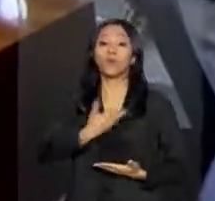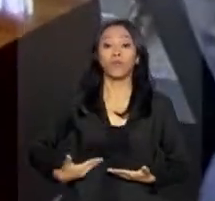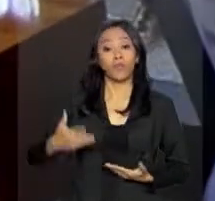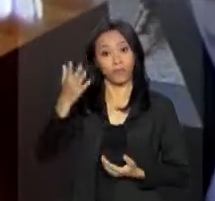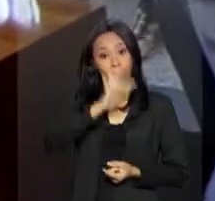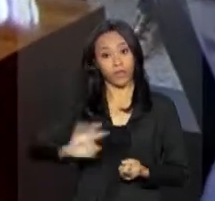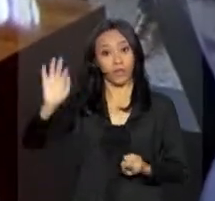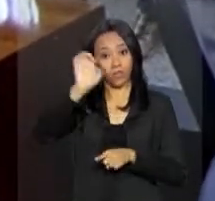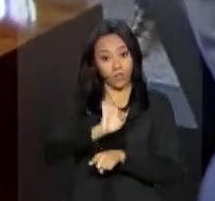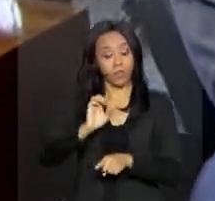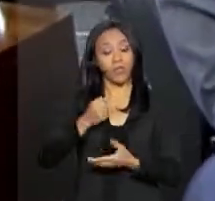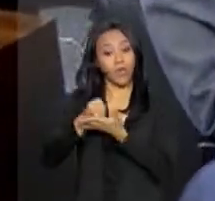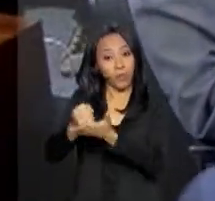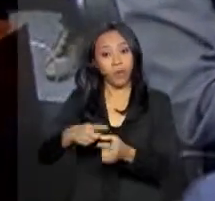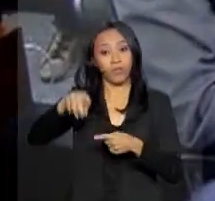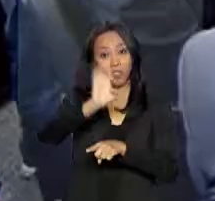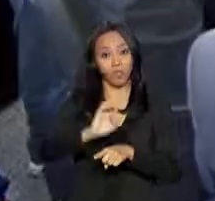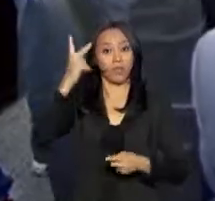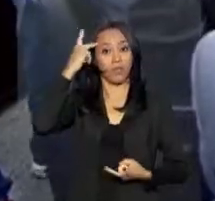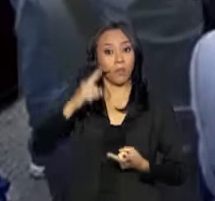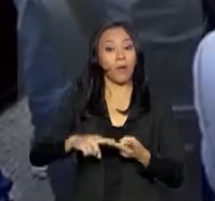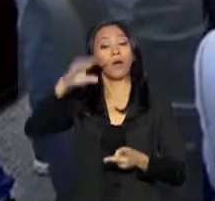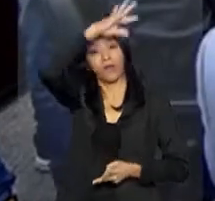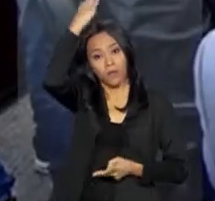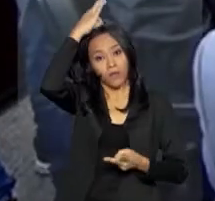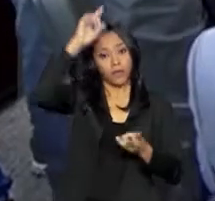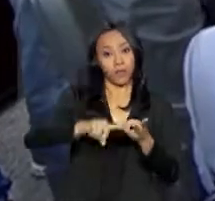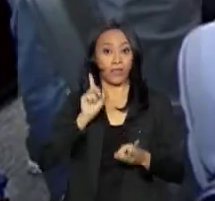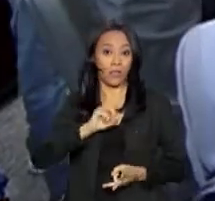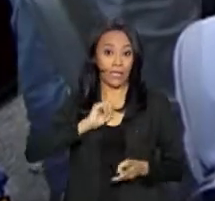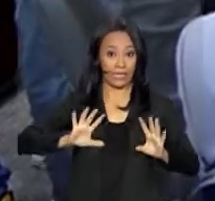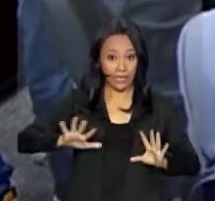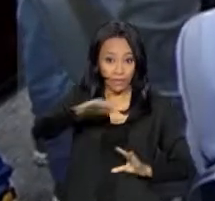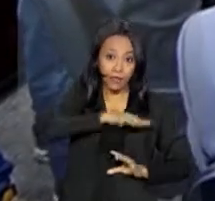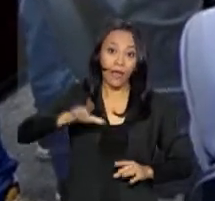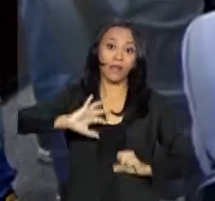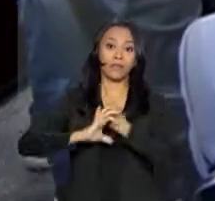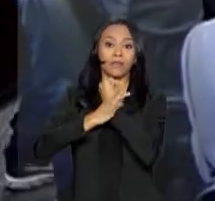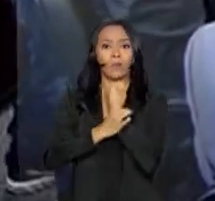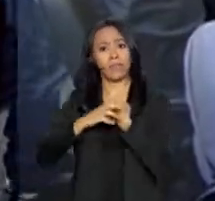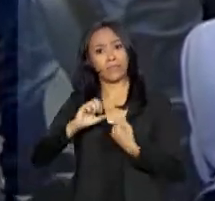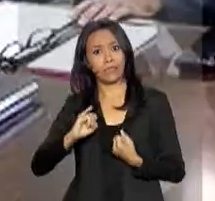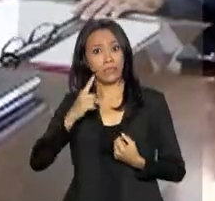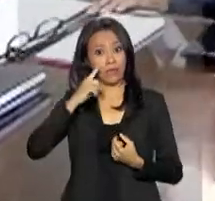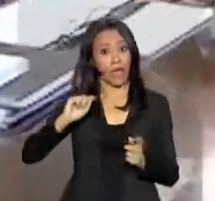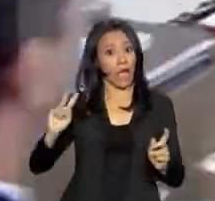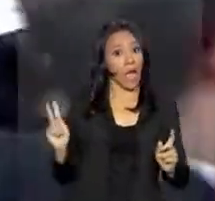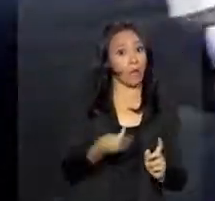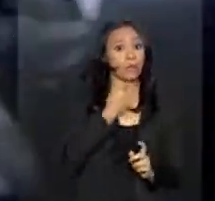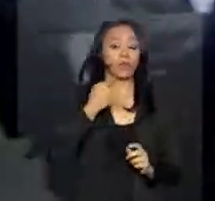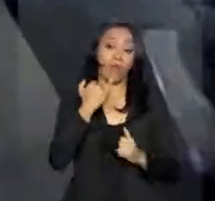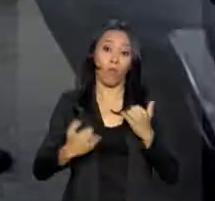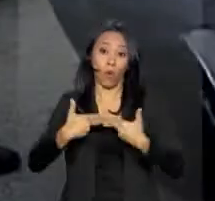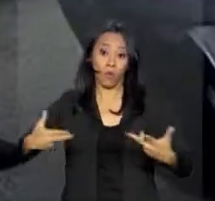São Paulo, Minas Gerais e Espírito Santo na área de segurança pública, por conta de possíveis impactos da intervenção